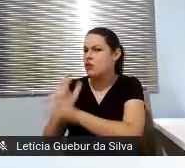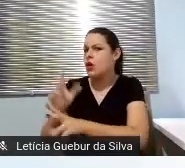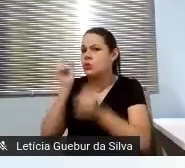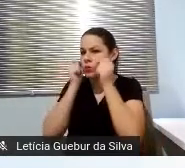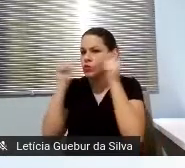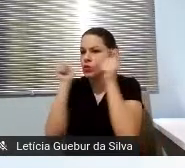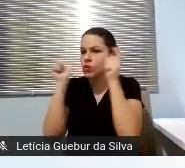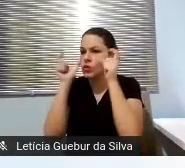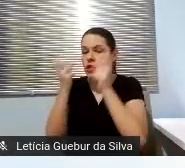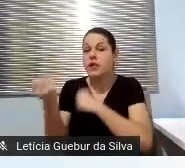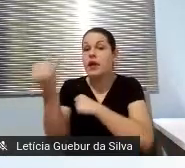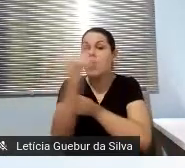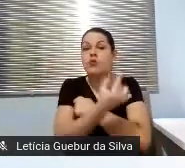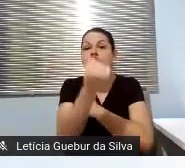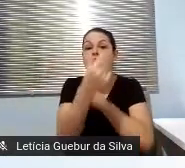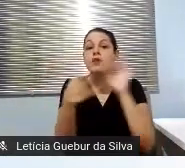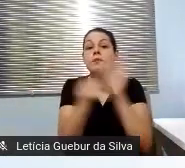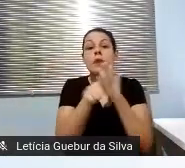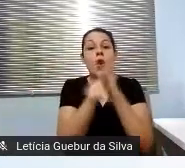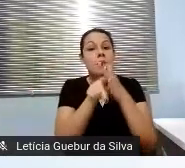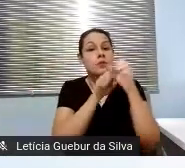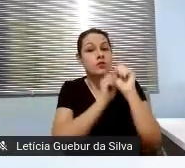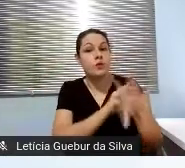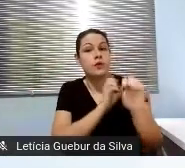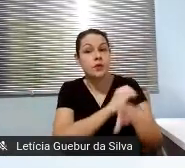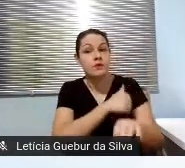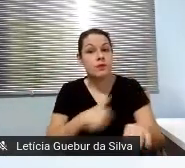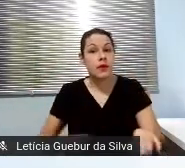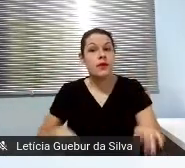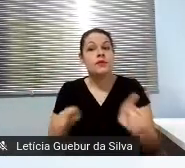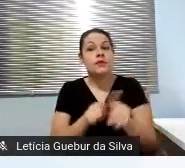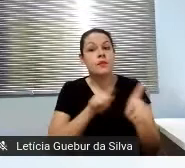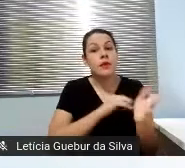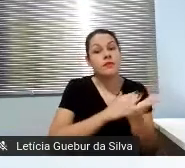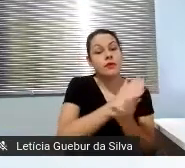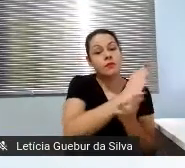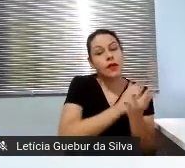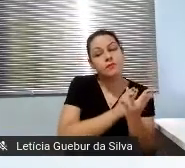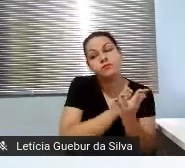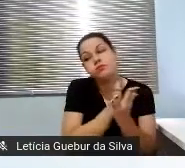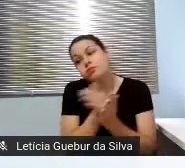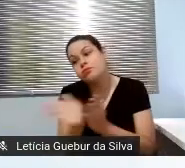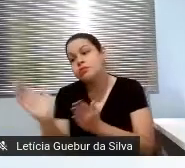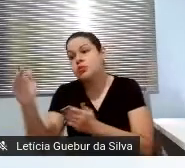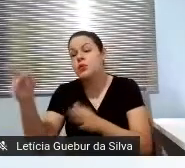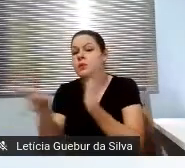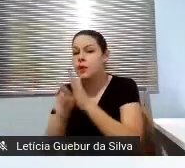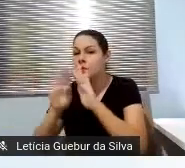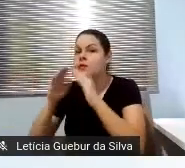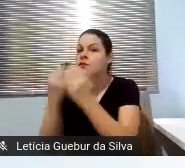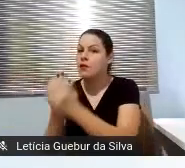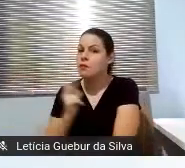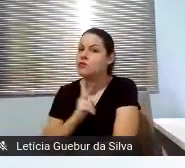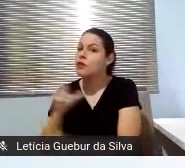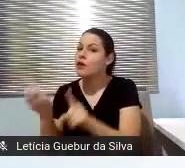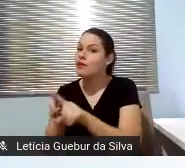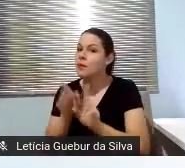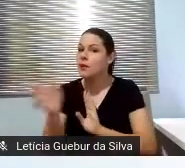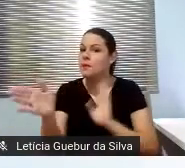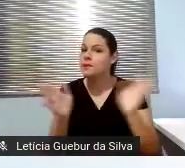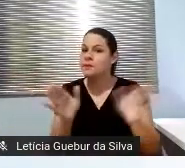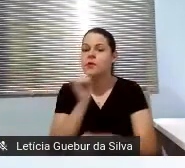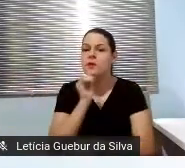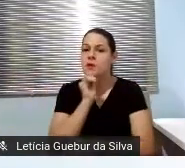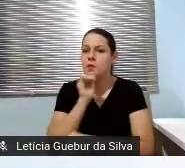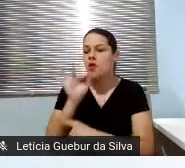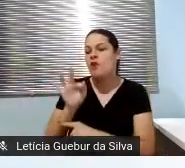recursos da educação são canalizados também para a educação privada. Então, quando você pega FIES,